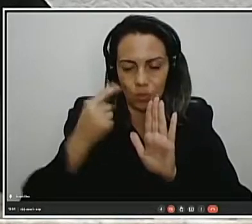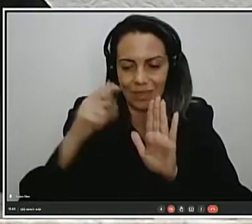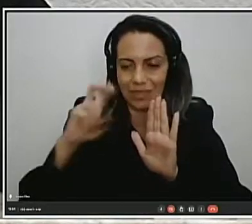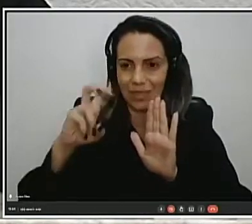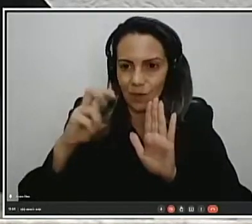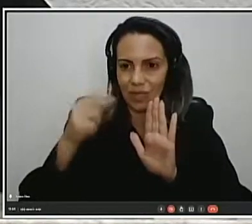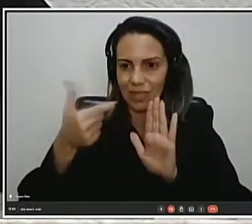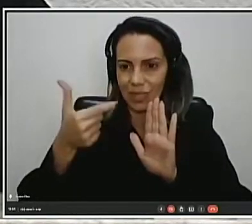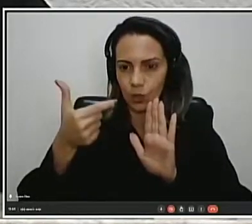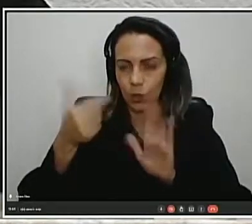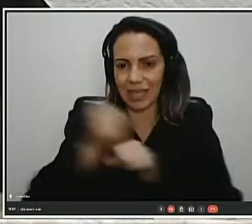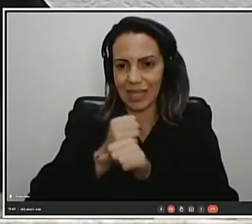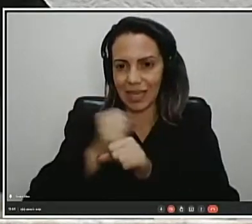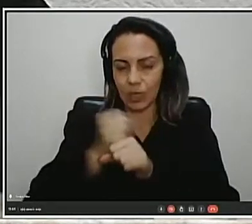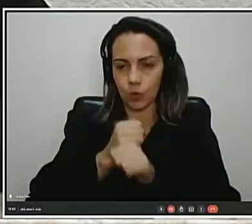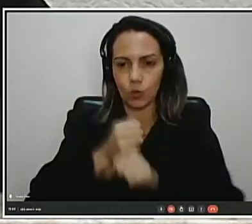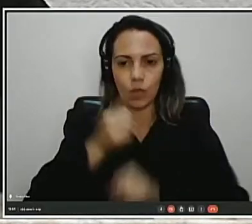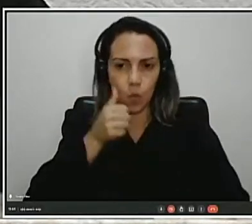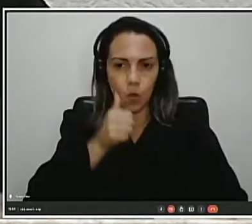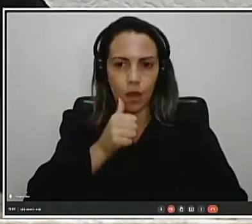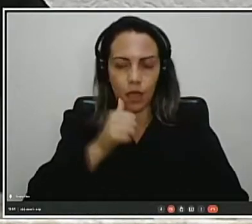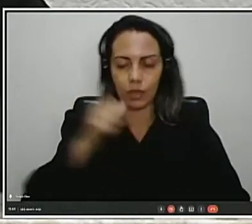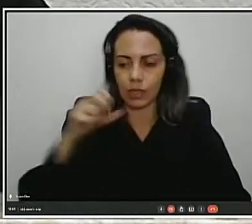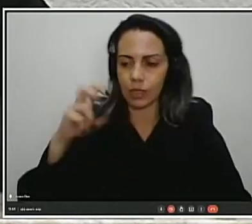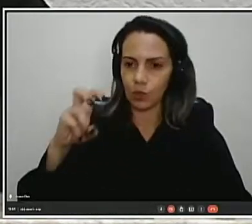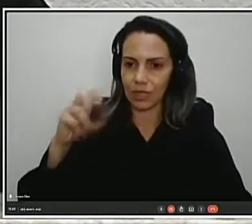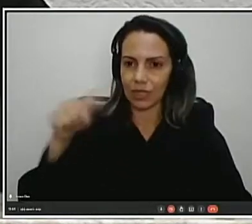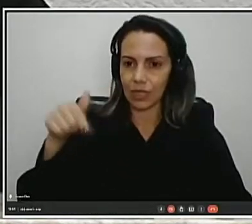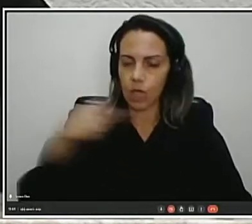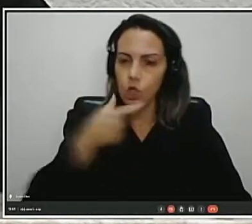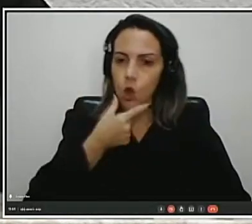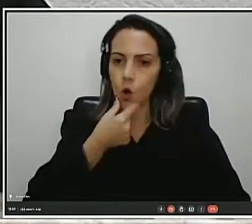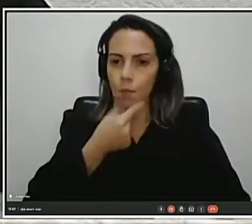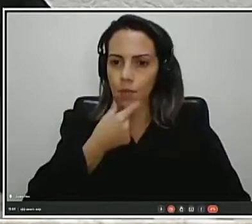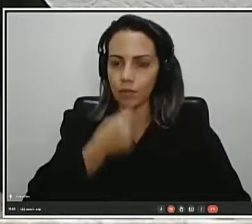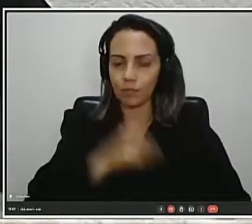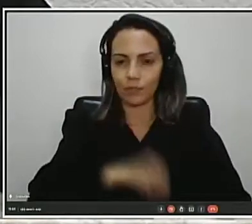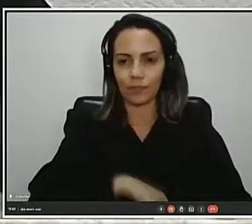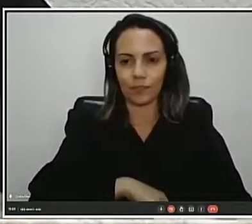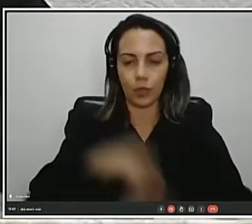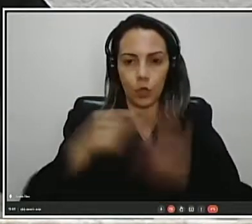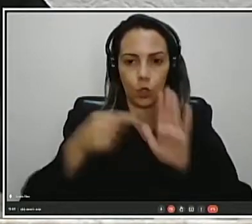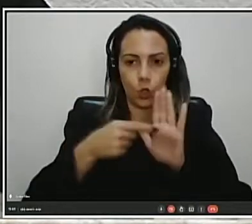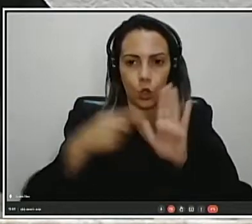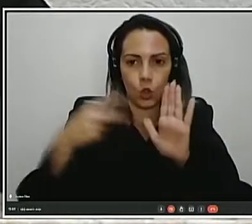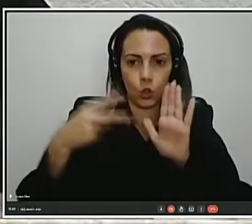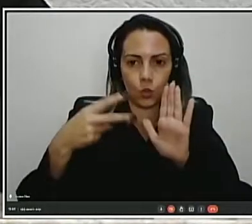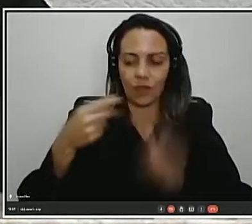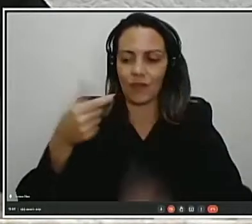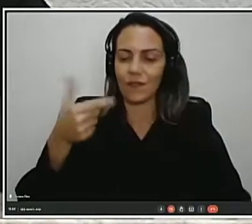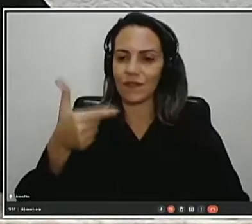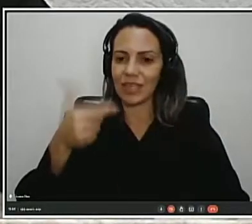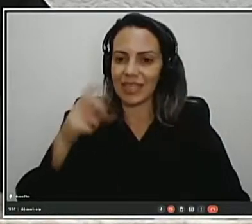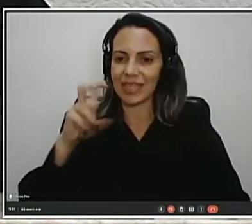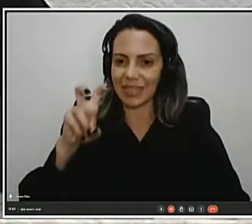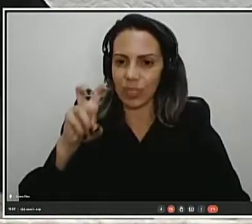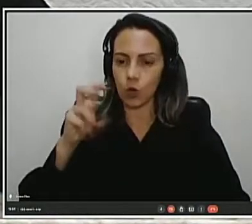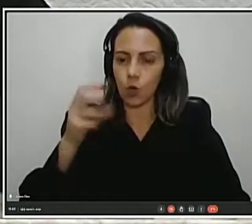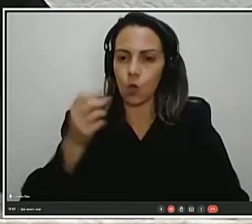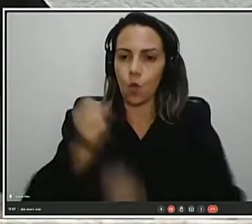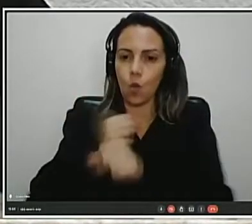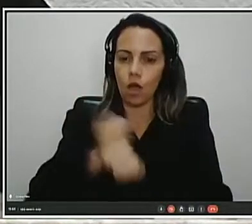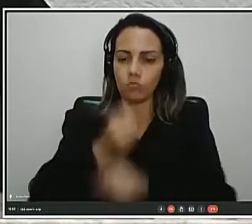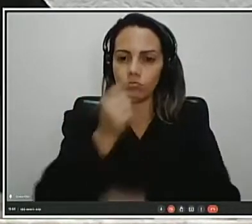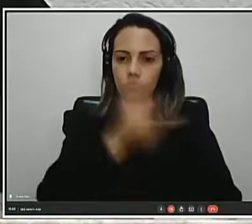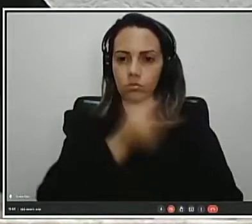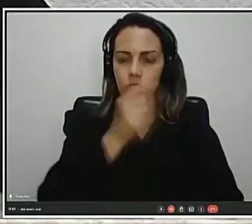52 anos de idade, se mulher, e 57 anos de idade, se homem. 2, 25 anos de contribuição, se